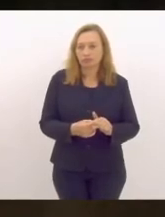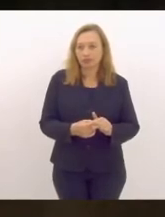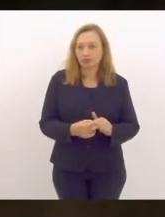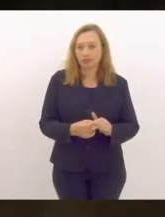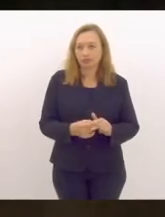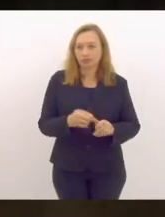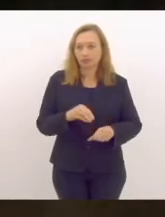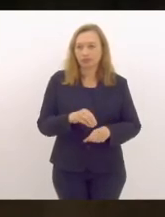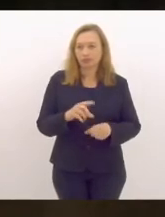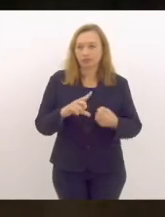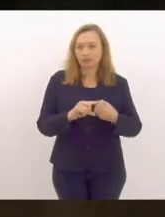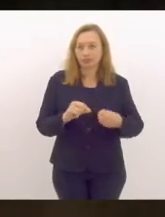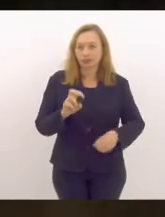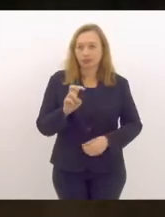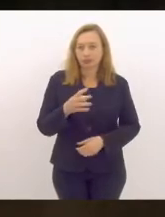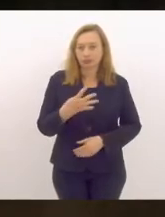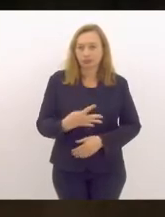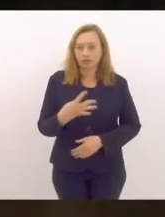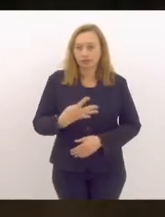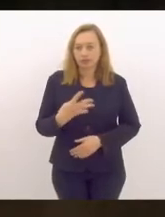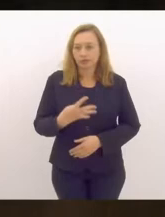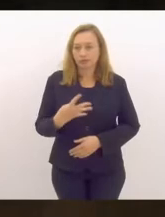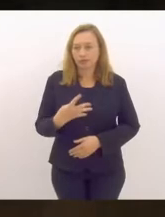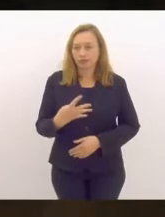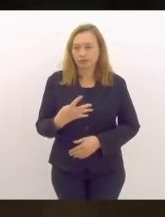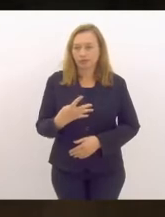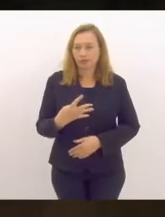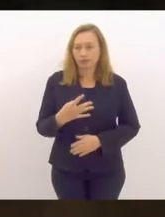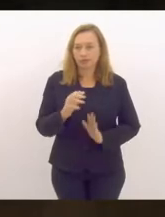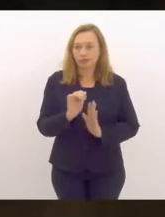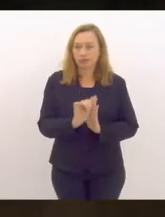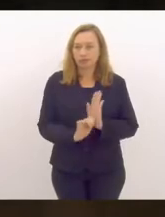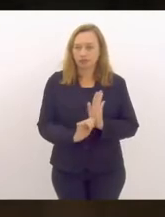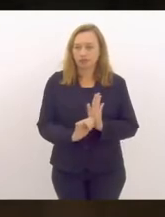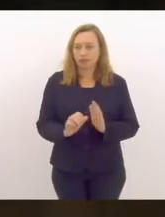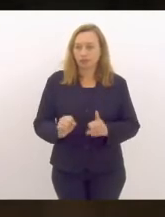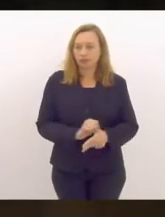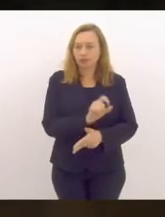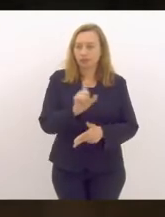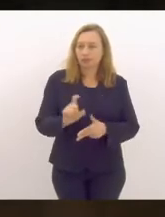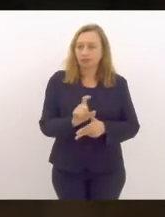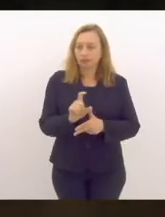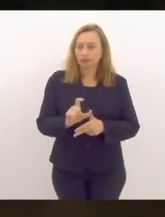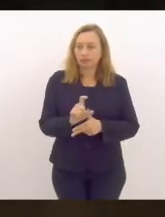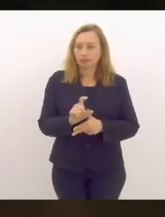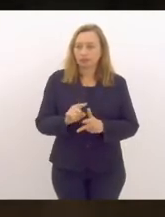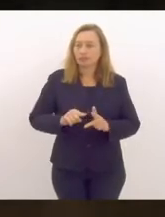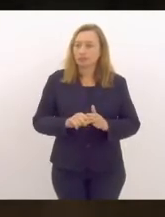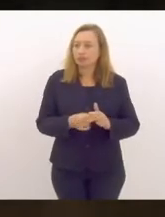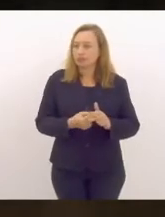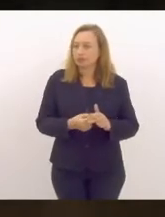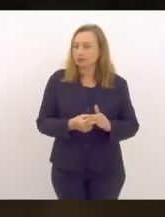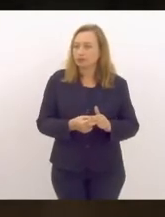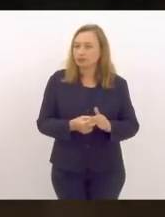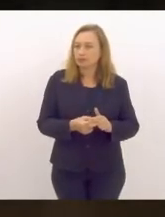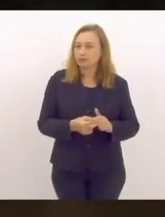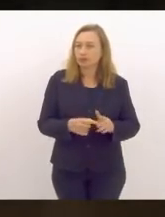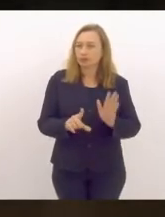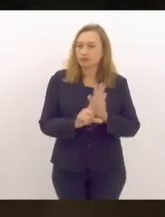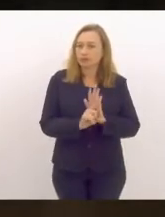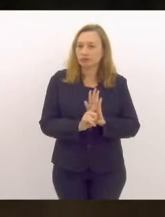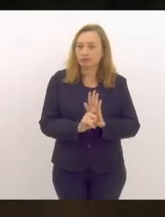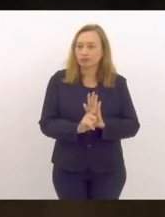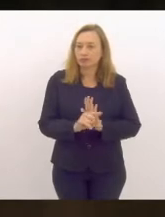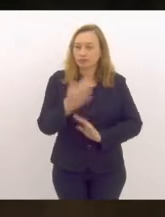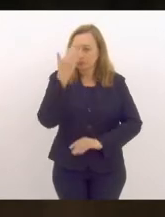ao artigo 4º, que passa a ter a seguinte redação. O Poder Executivo regulamentará a presente lei.